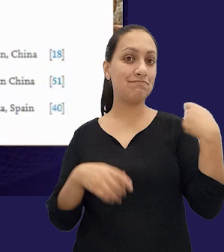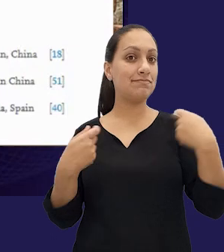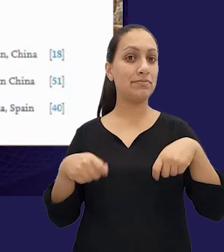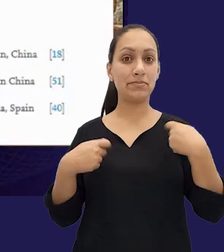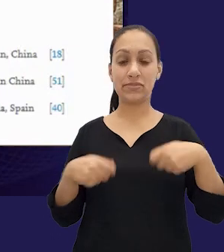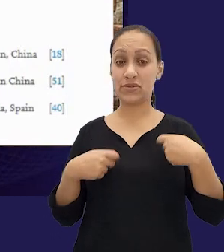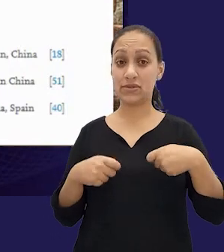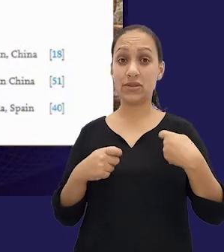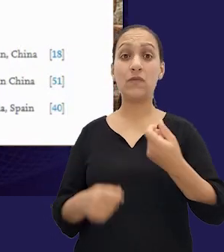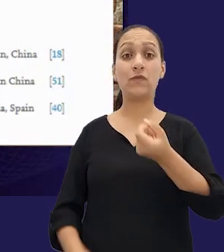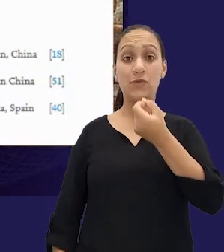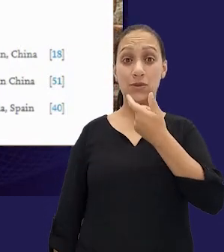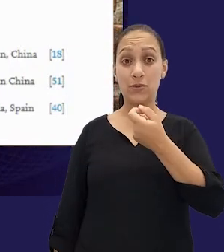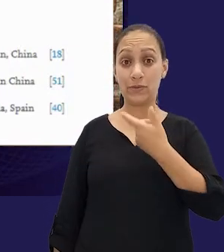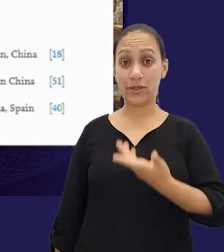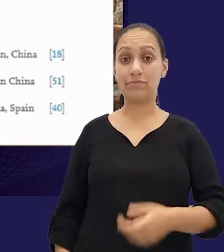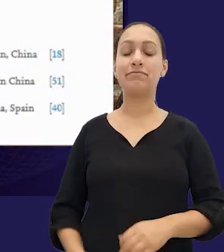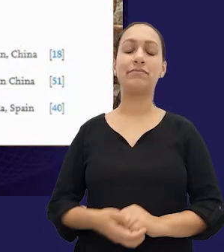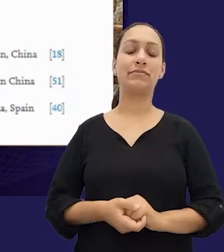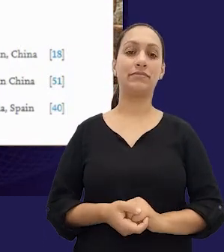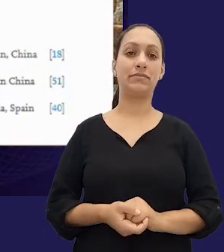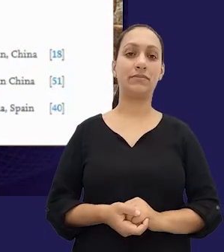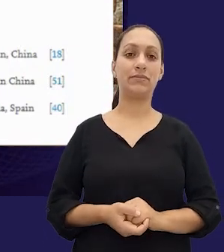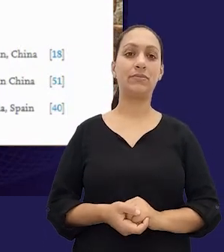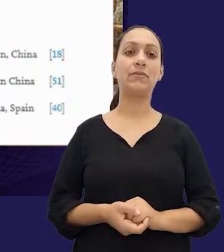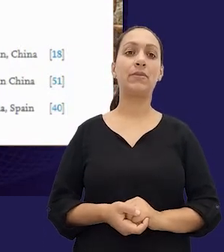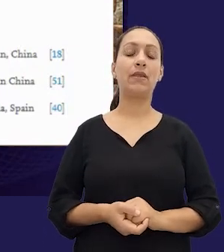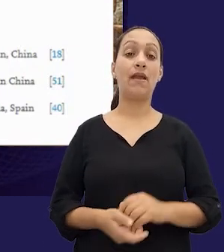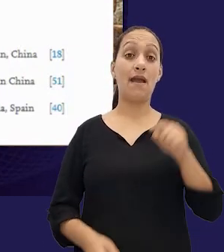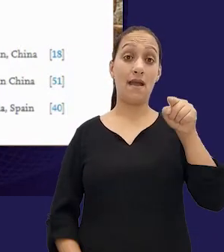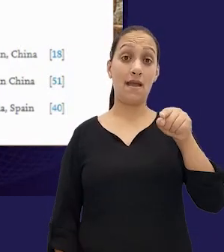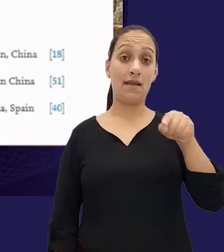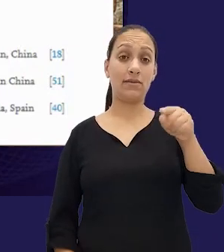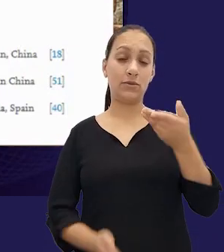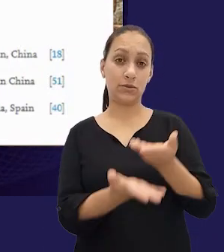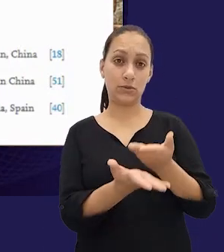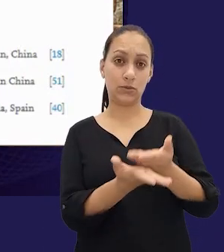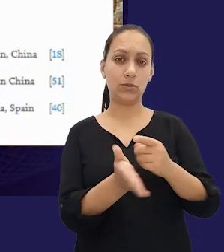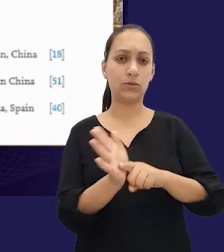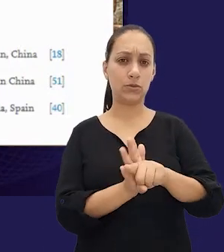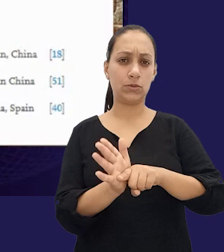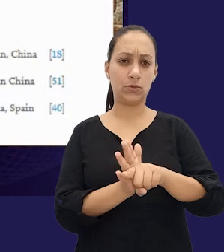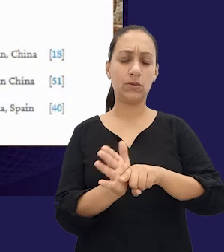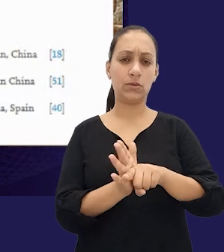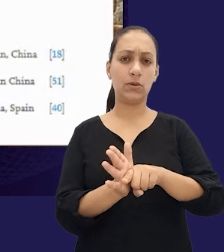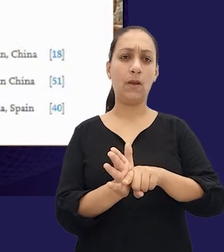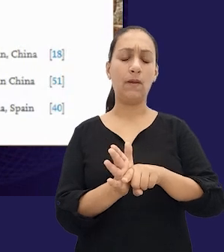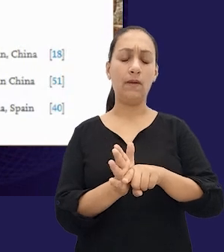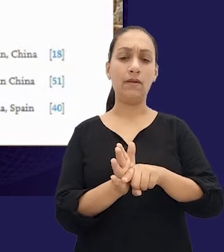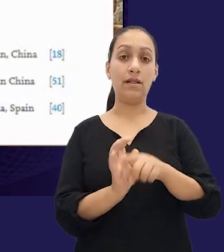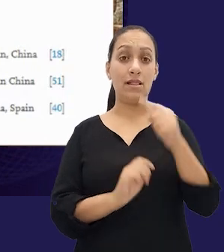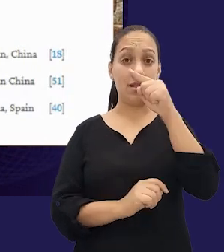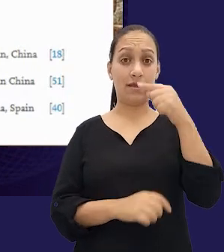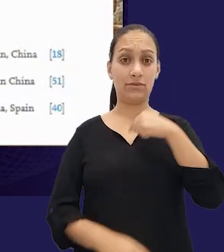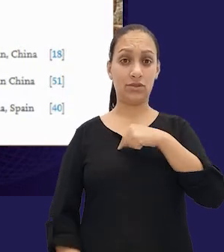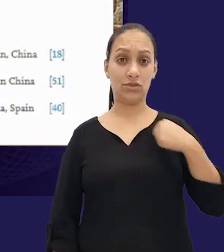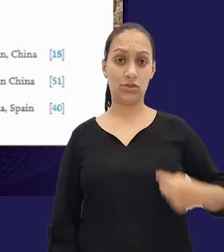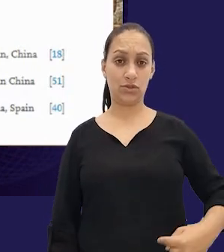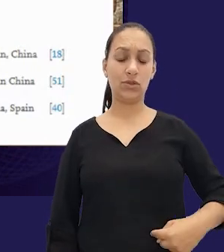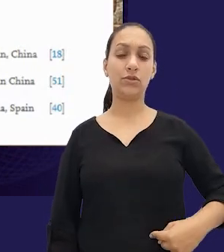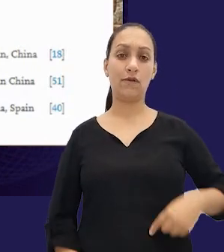desnecessário antimicrobianos. Desse estudo que foi realizado na China, em Wuhan, que envolveu